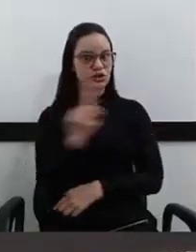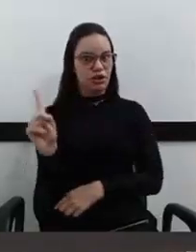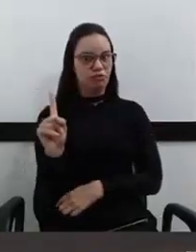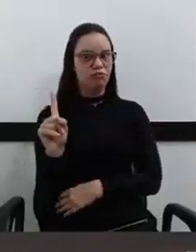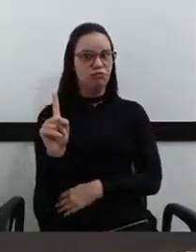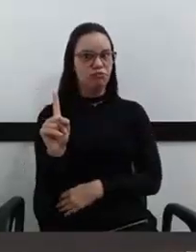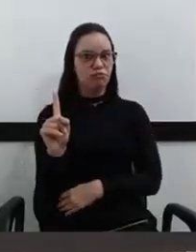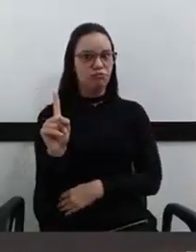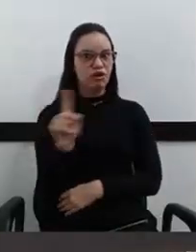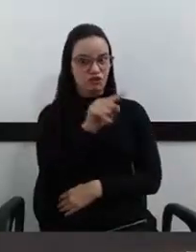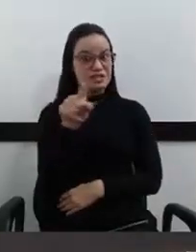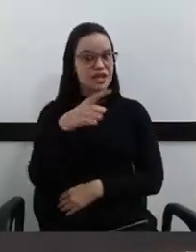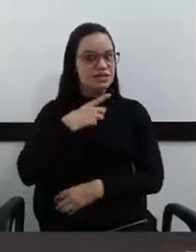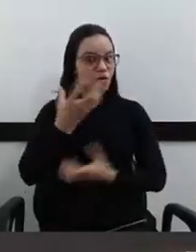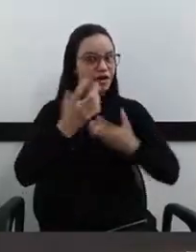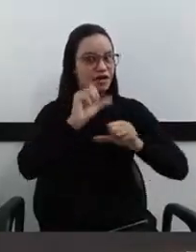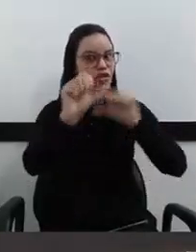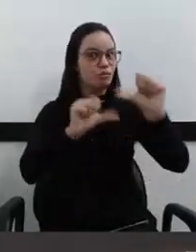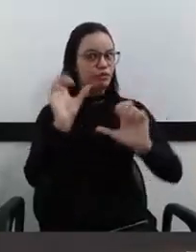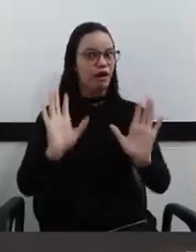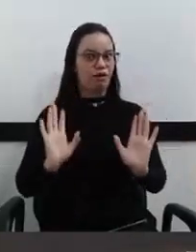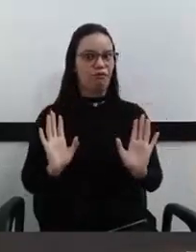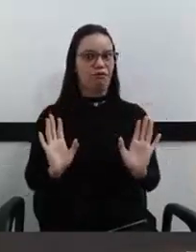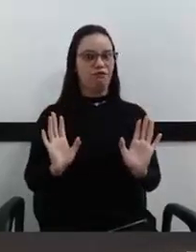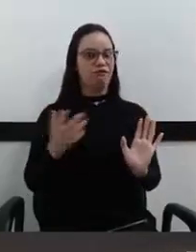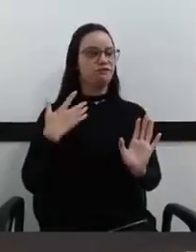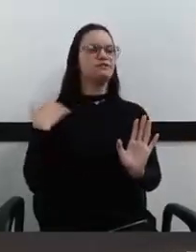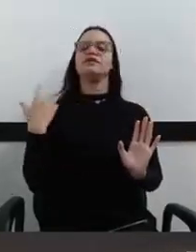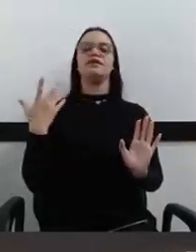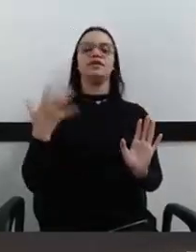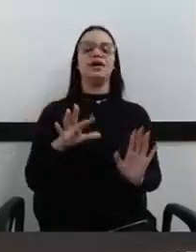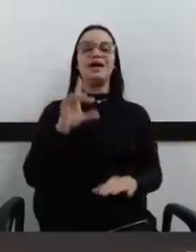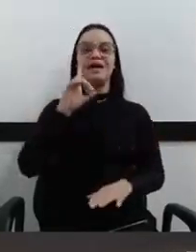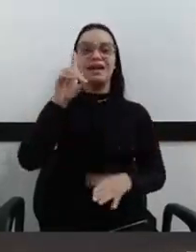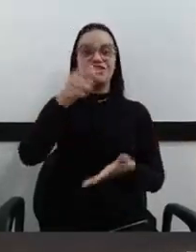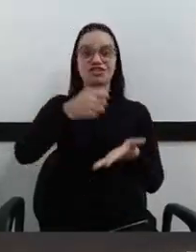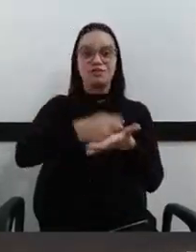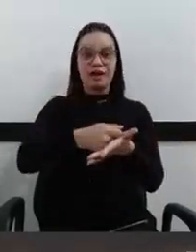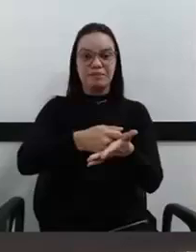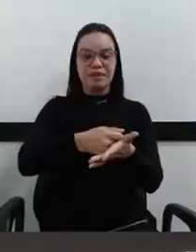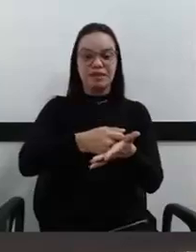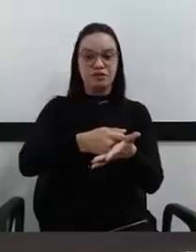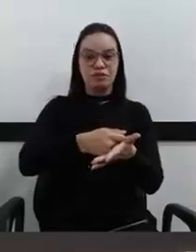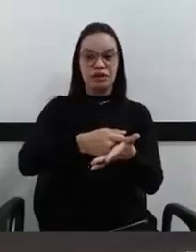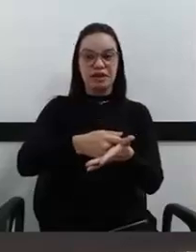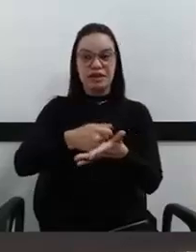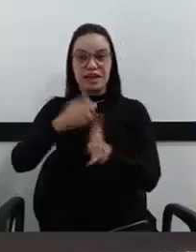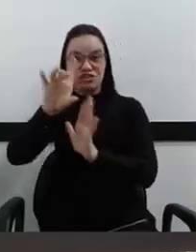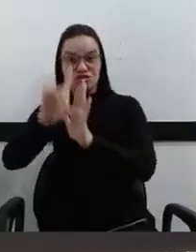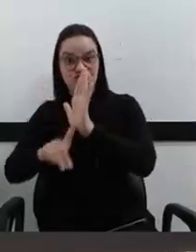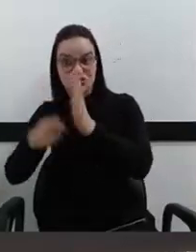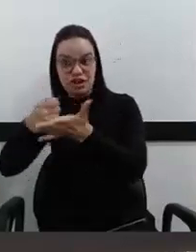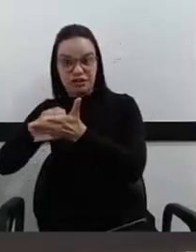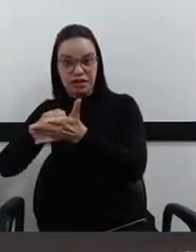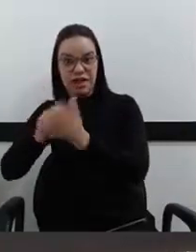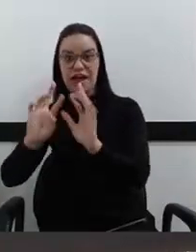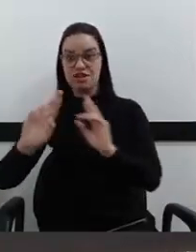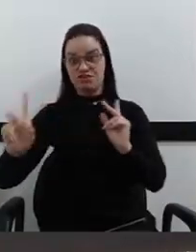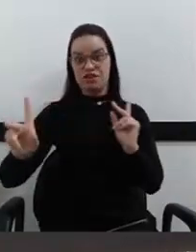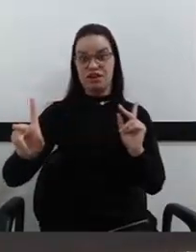vocês estão tentando mudar. A data do pagamento, senhora presidente, não é a data do indeferimento do direito, são datas diferentes. Sua Excelência concorda